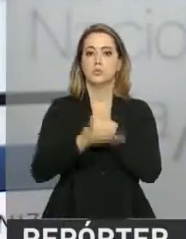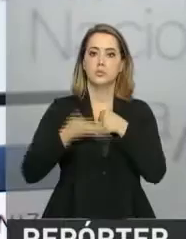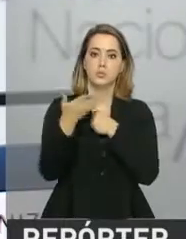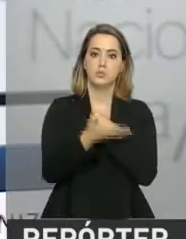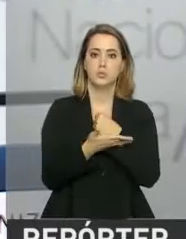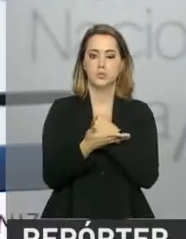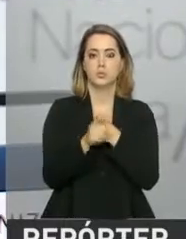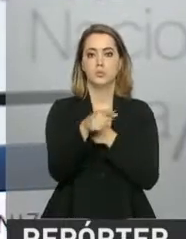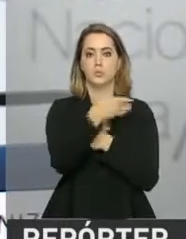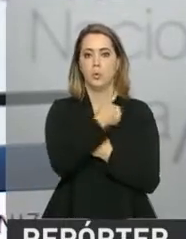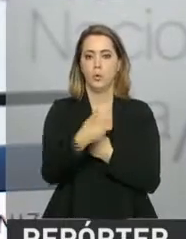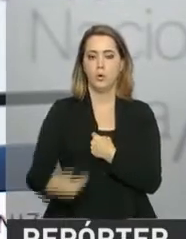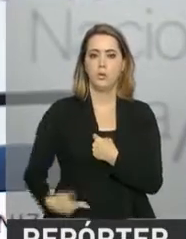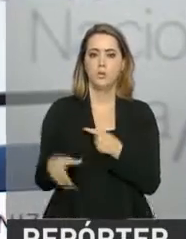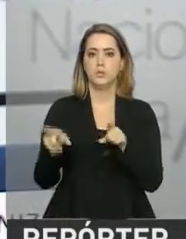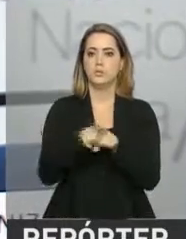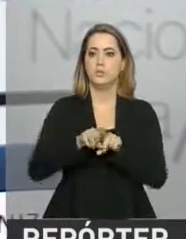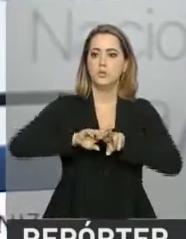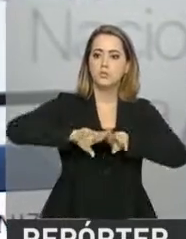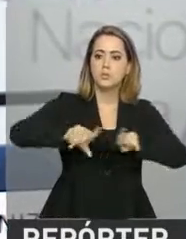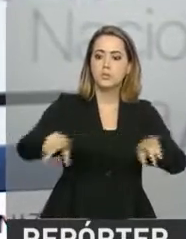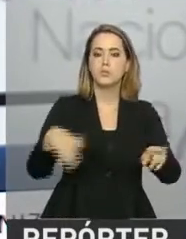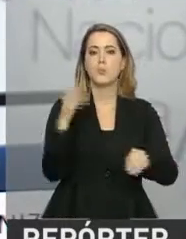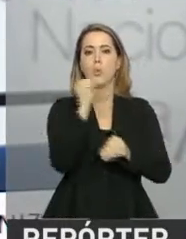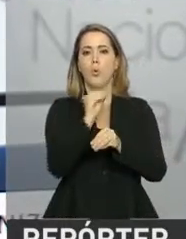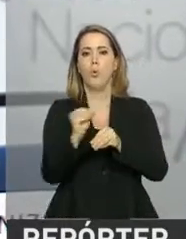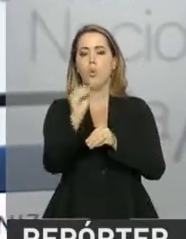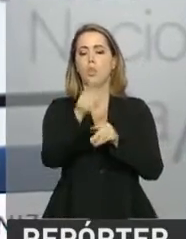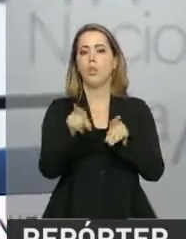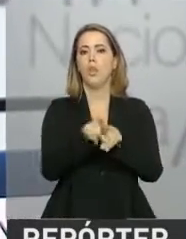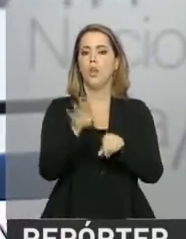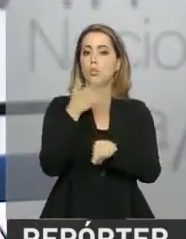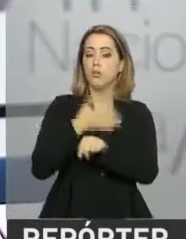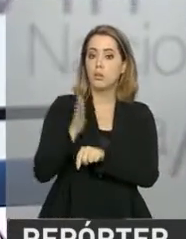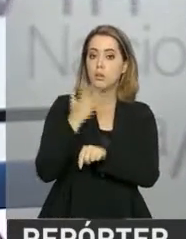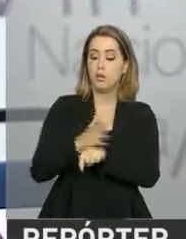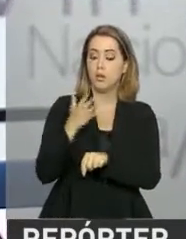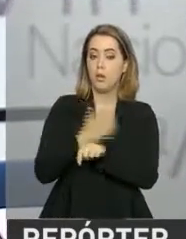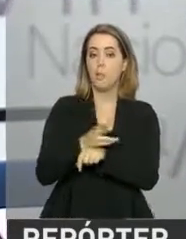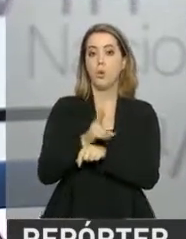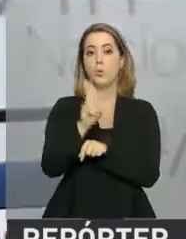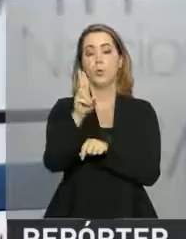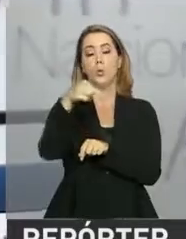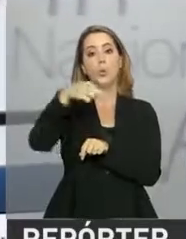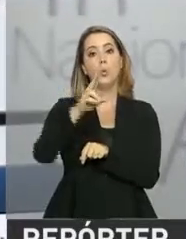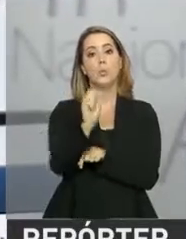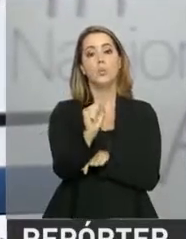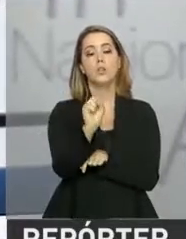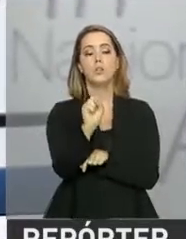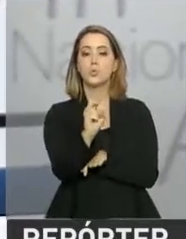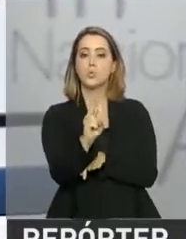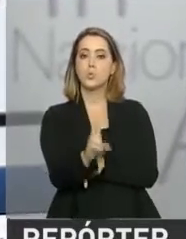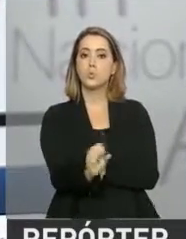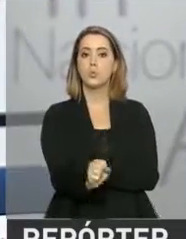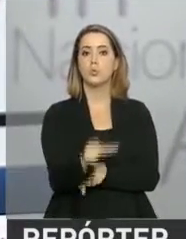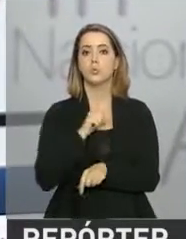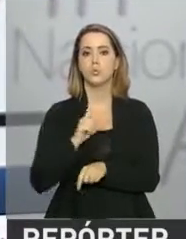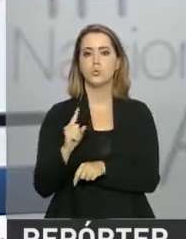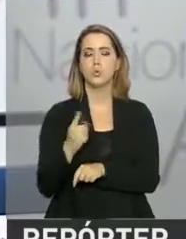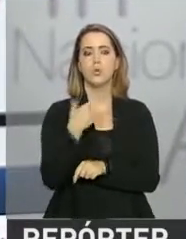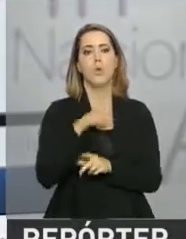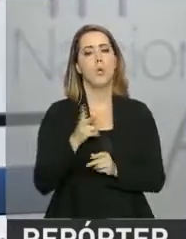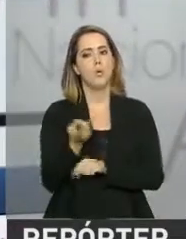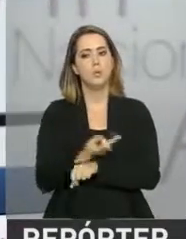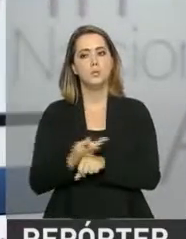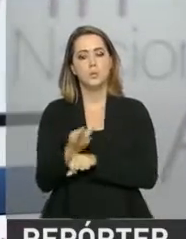muitos investimentos, especialmente qualificação das pessoas através da UNASUS, muitos cursos de qualificação, buscando a